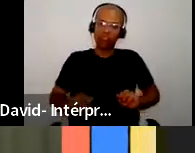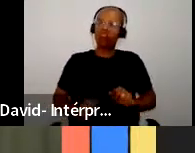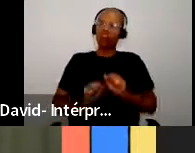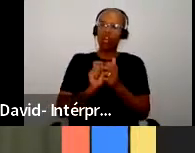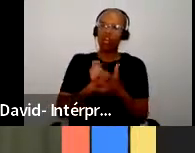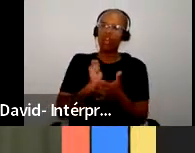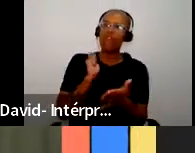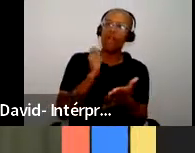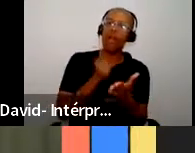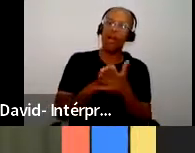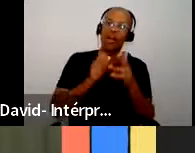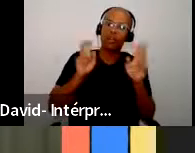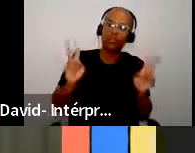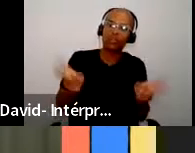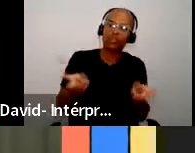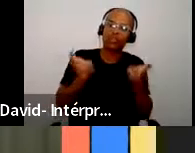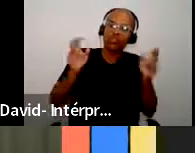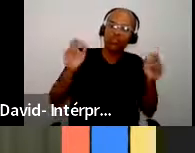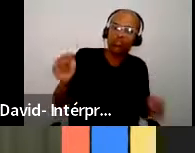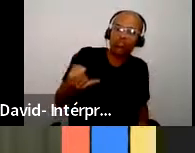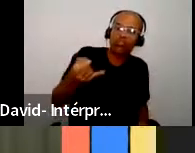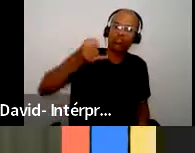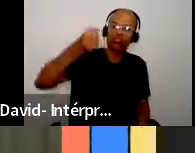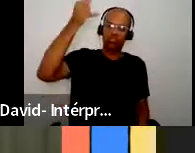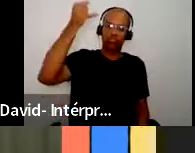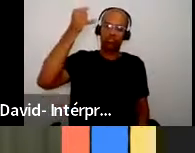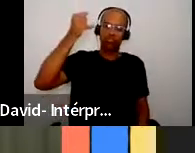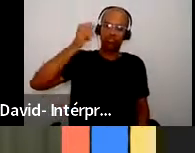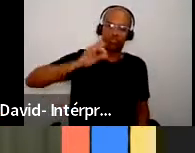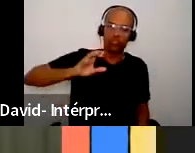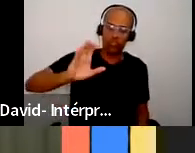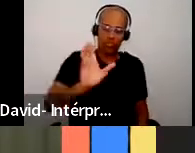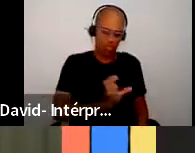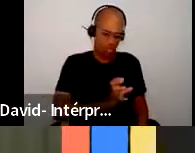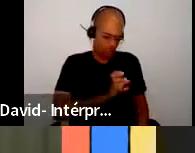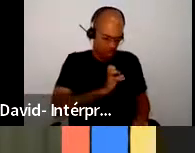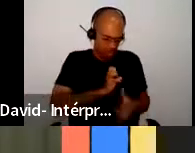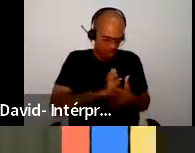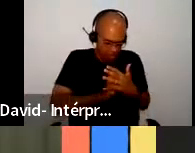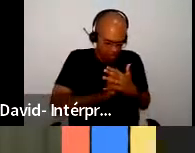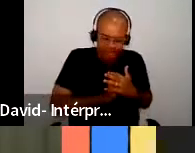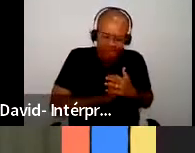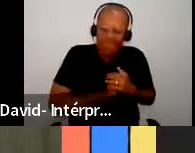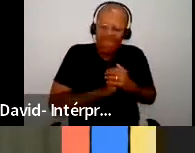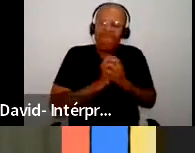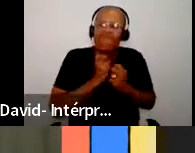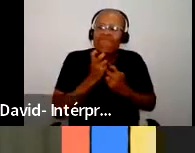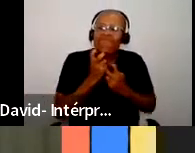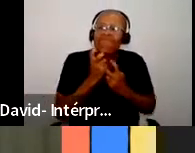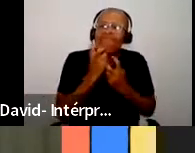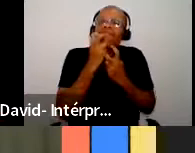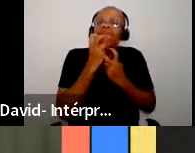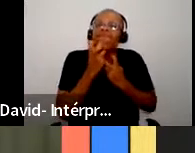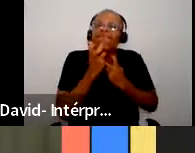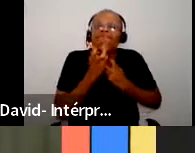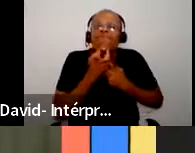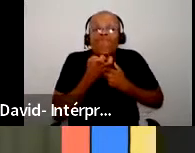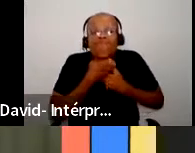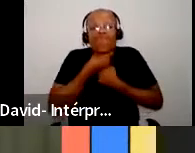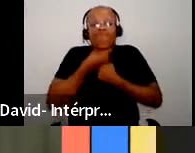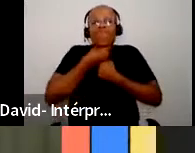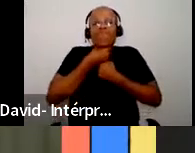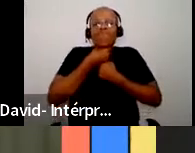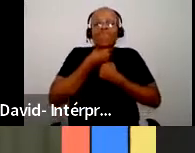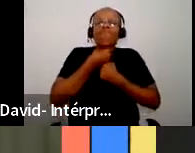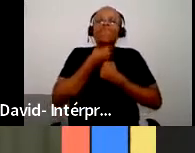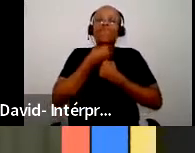juros, juro. Todo esse amor reprimido, esse grito contido,